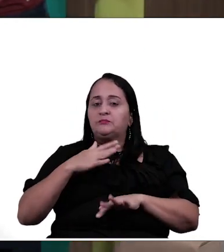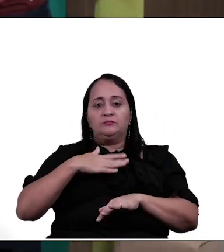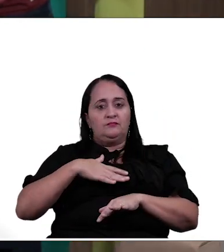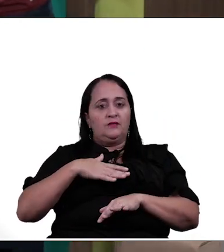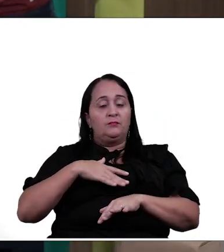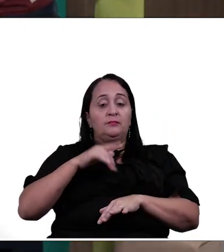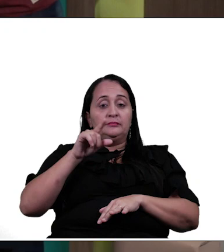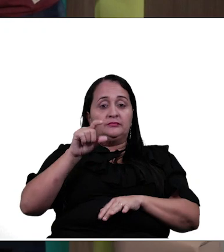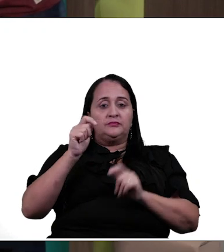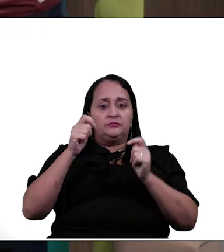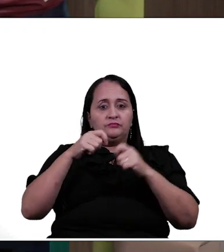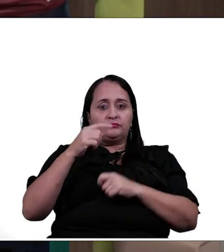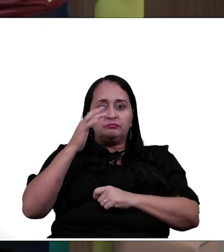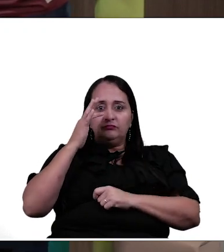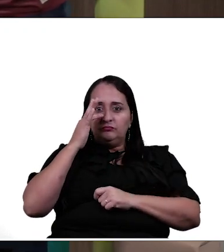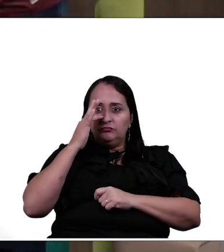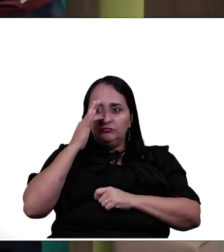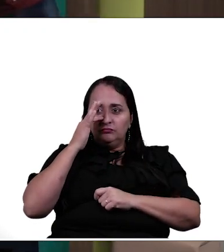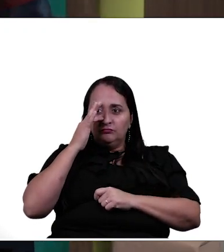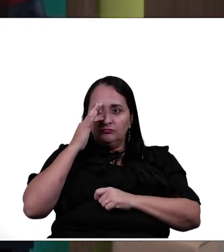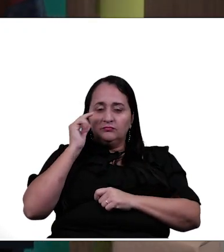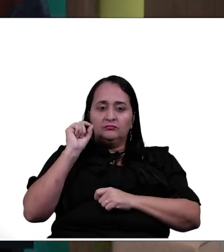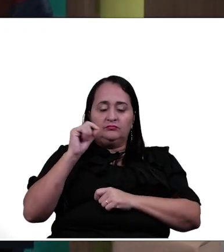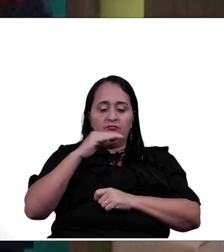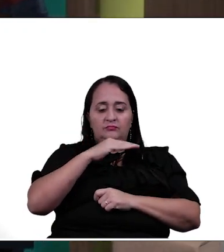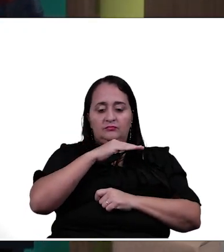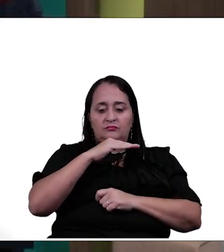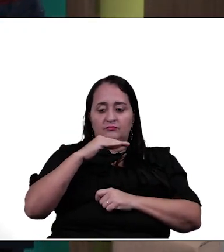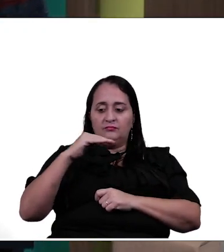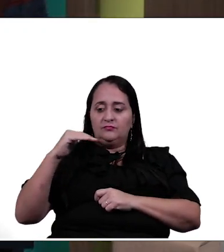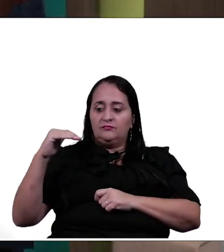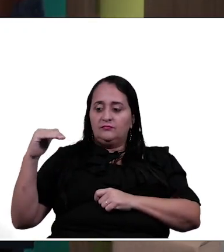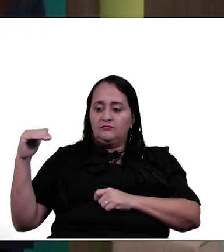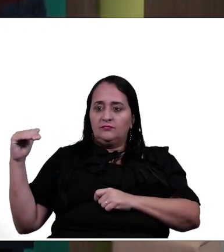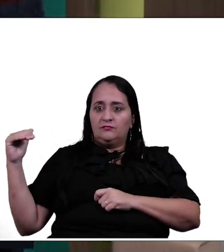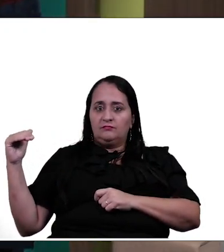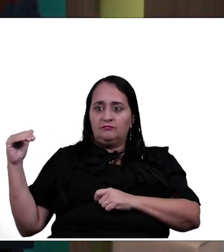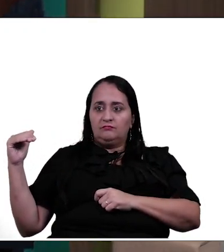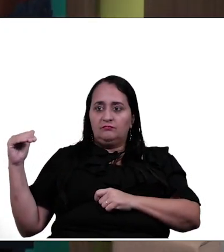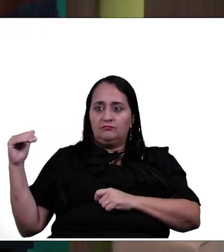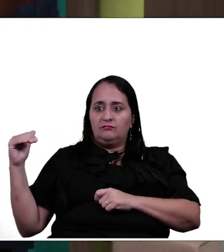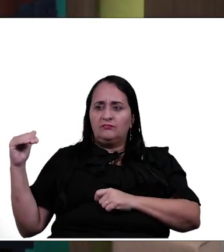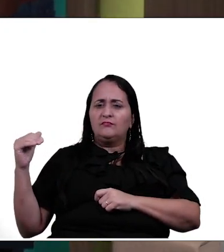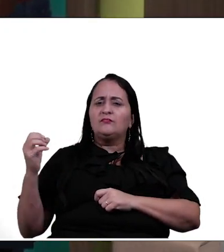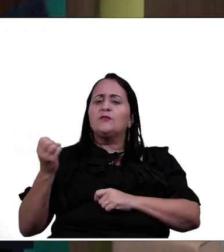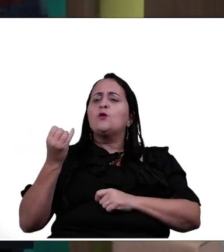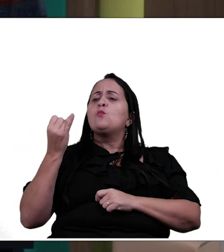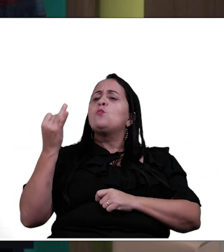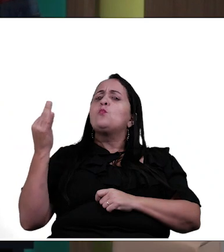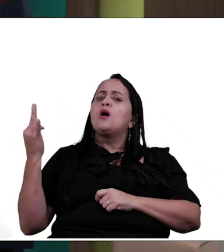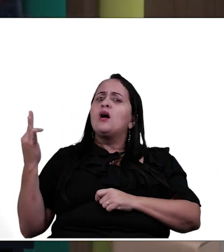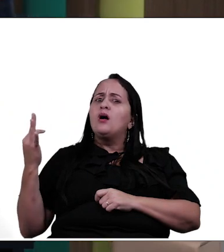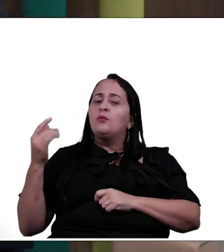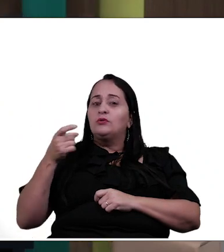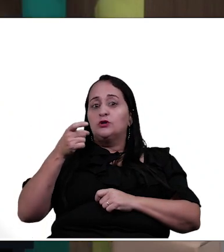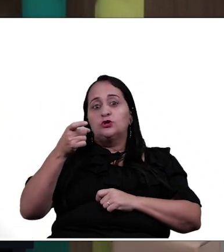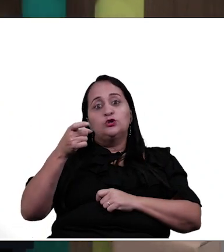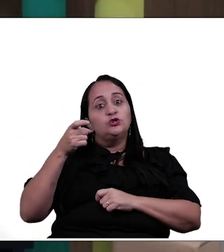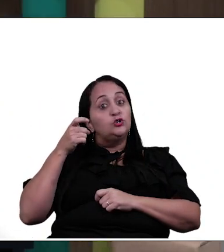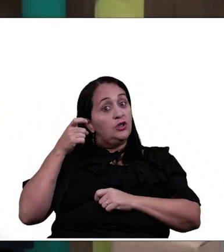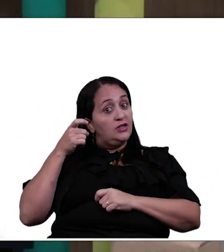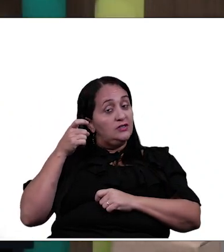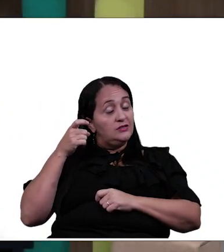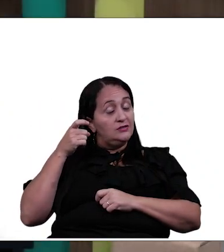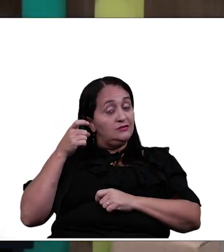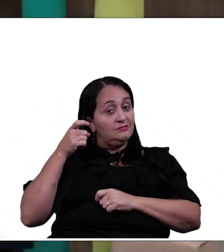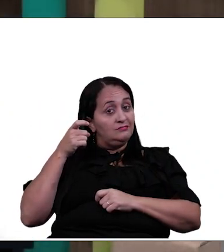Ok? Legal. E como transformar uma dízima periódica simples em um número